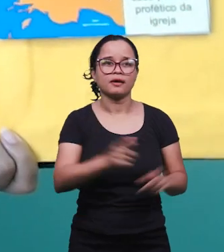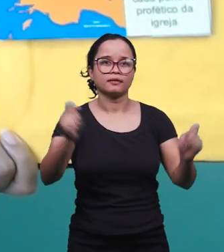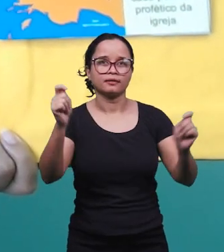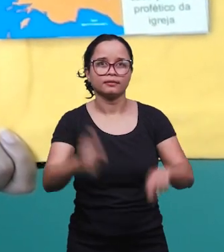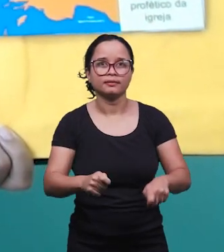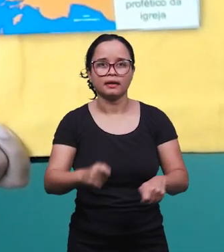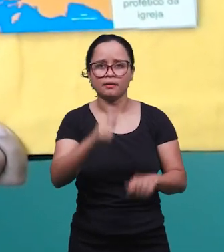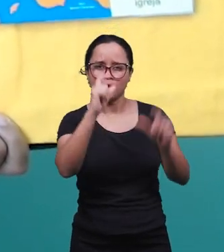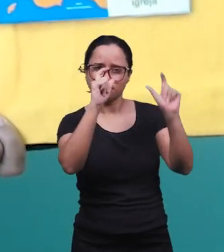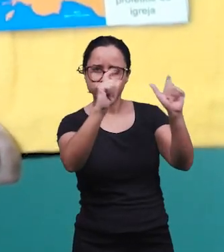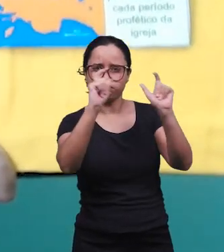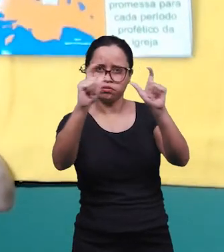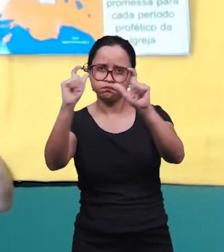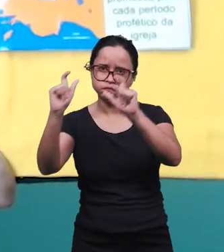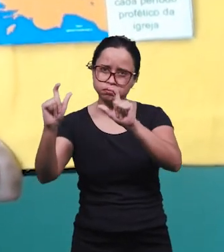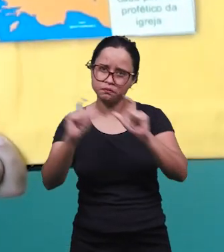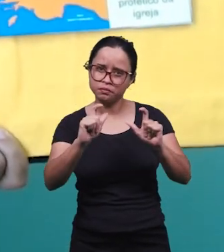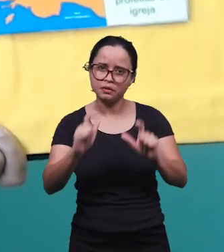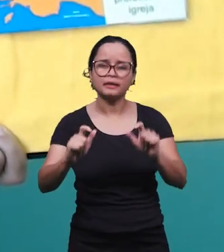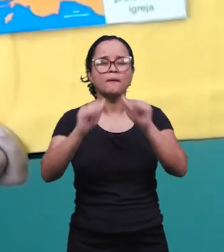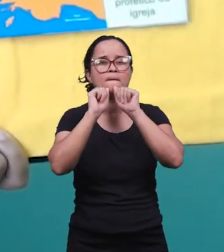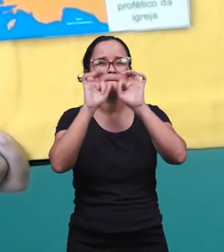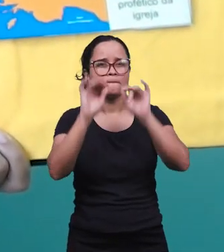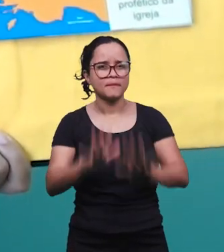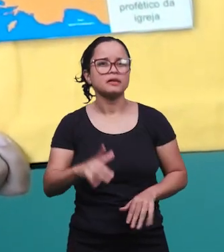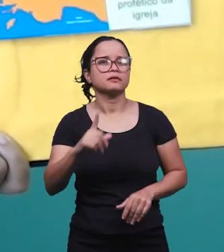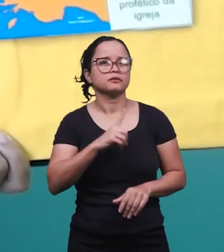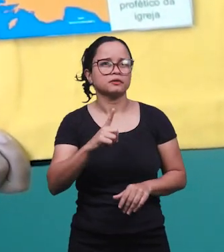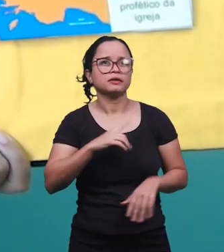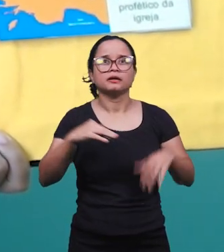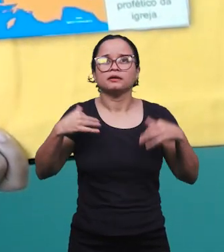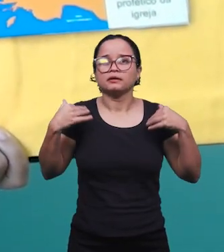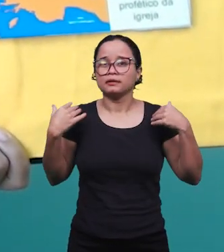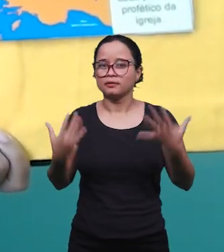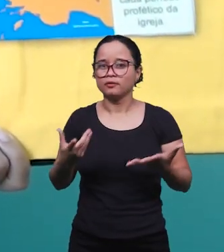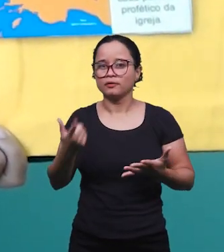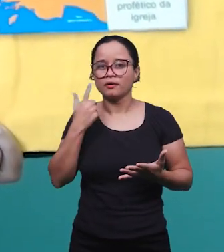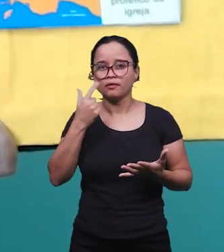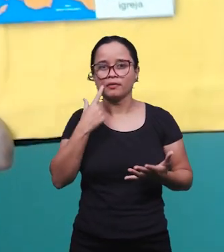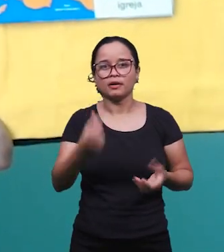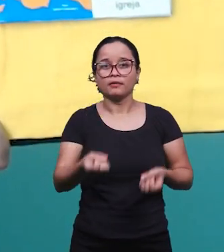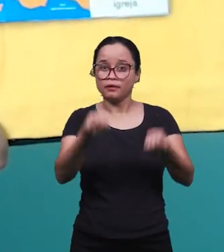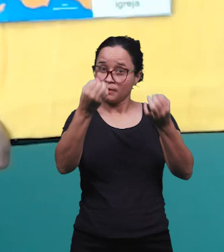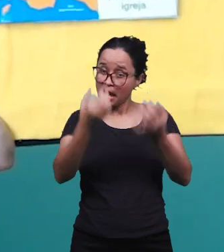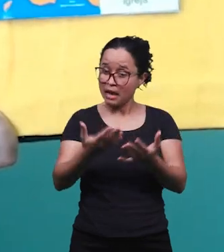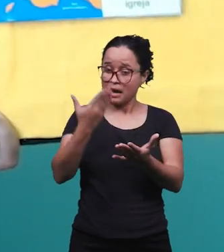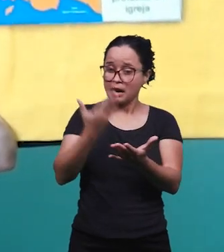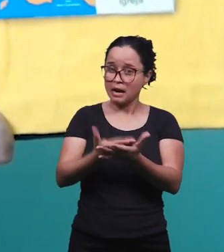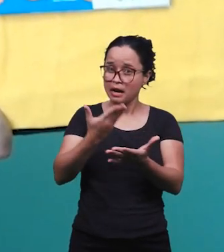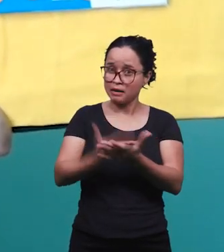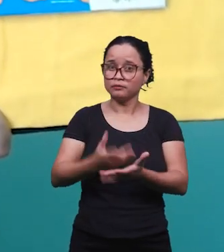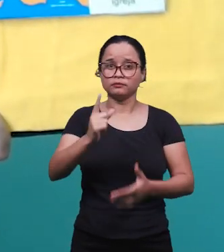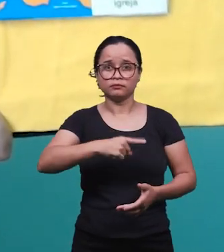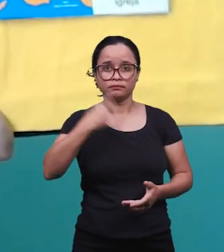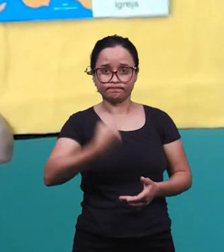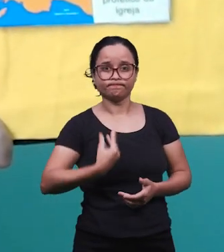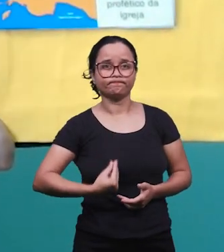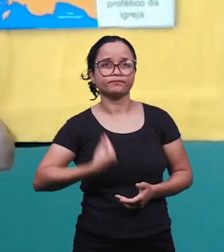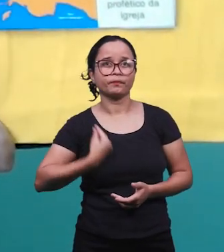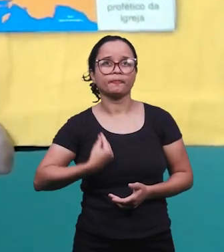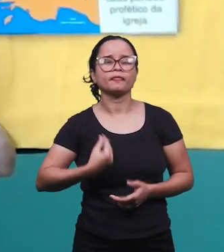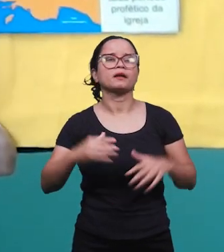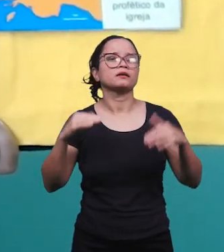conseguir montando isso aqui e depois é uma bênção, Quando nós vemos, ele conta a história, ele conta a aula para